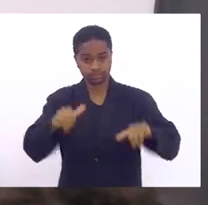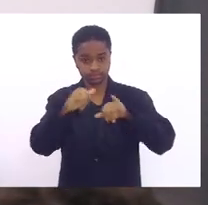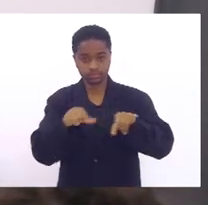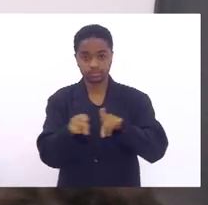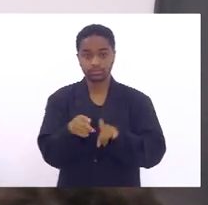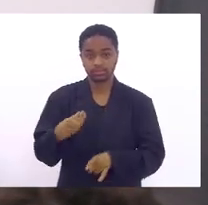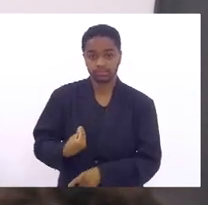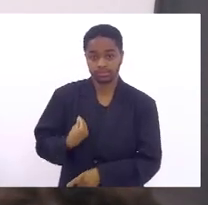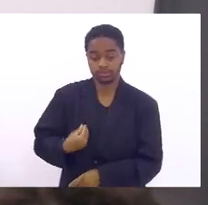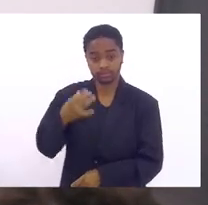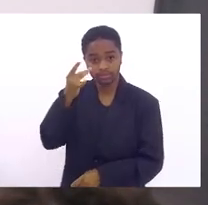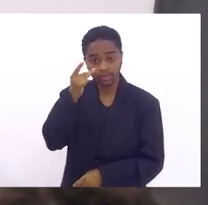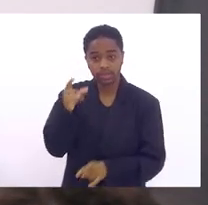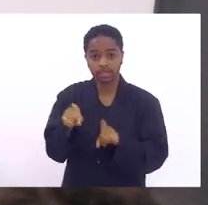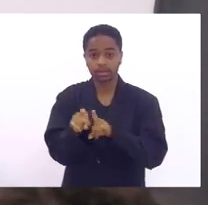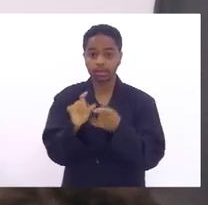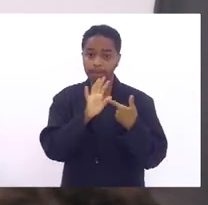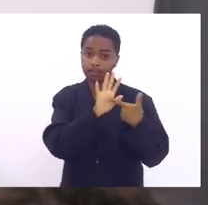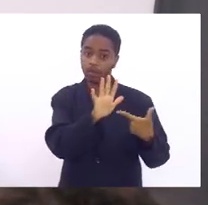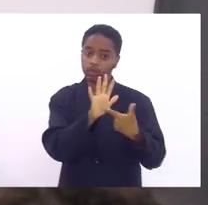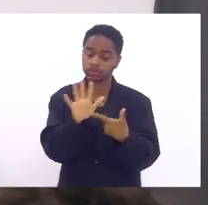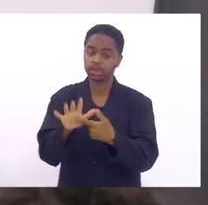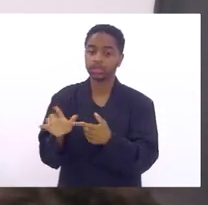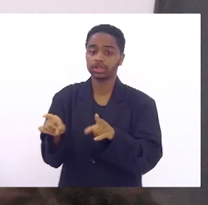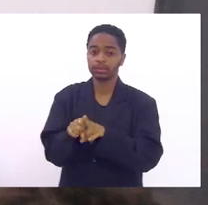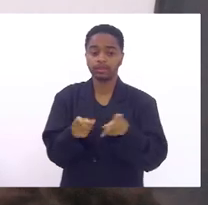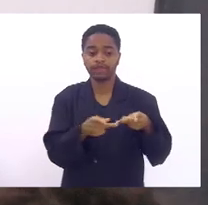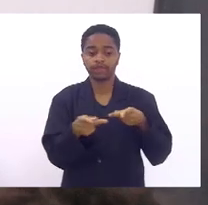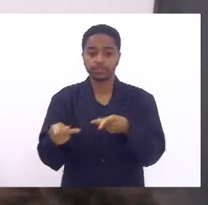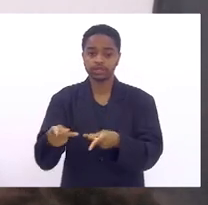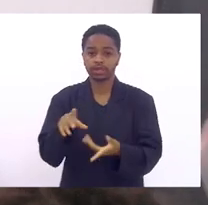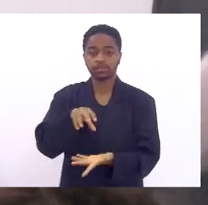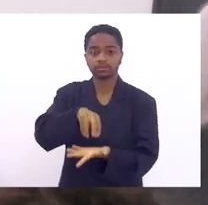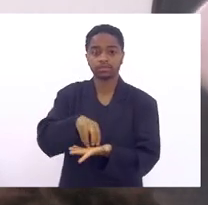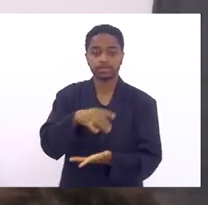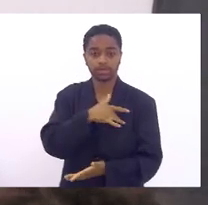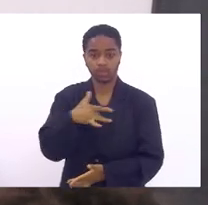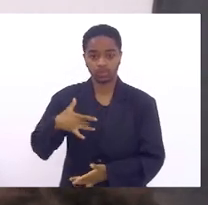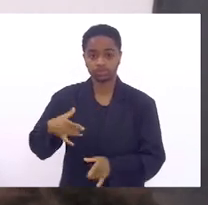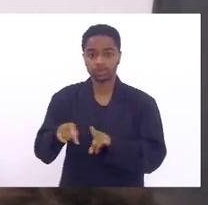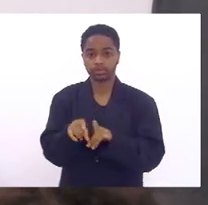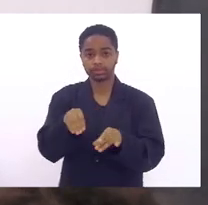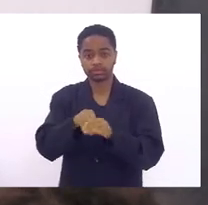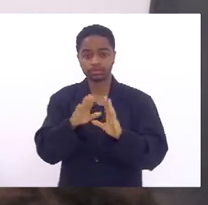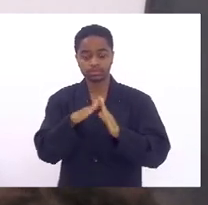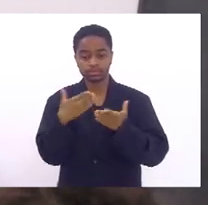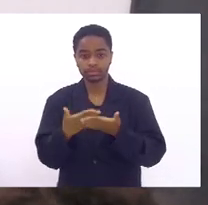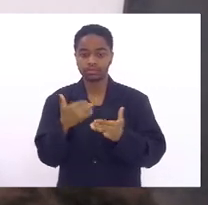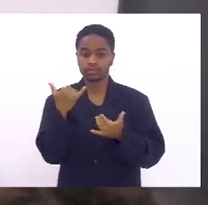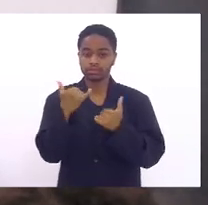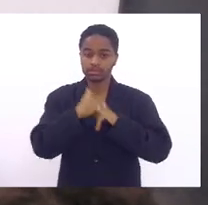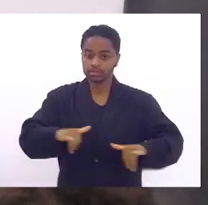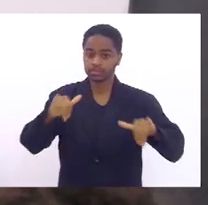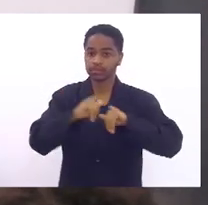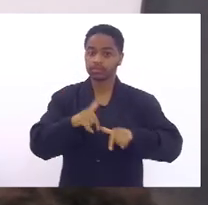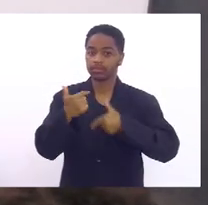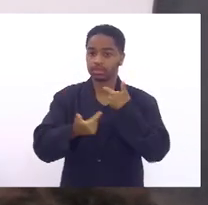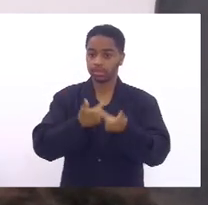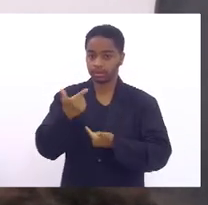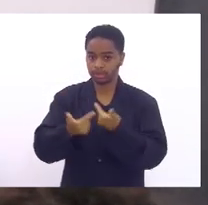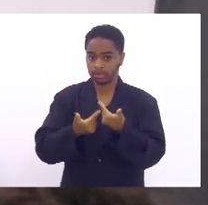presente que eles tinham que aparecer que eles tinham que nas unidades de saúde nas escolas divulgar o trabalho da Patrulha Maria da